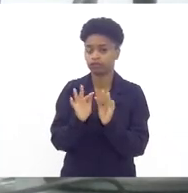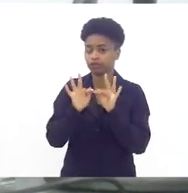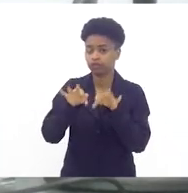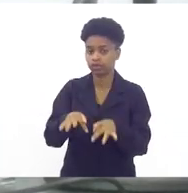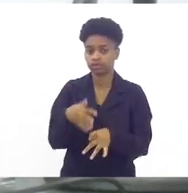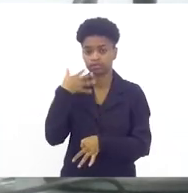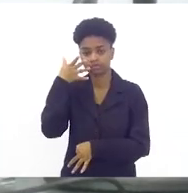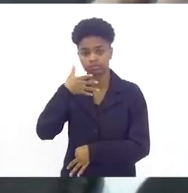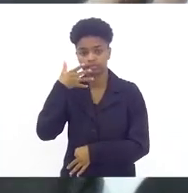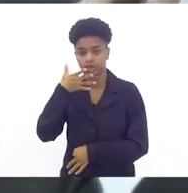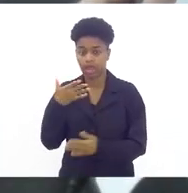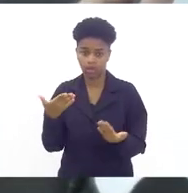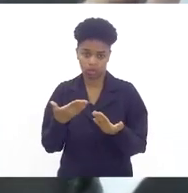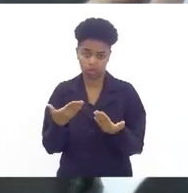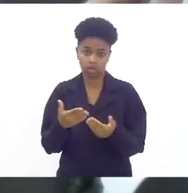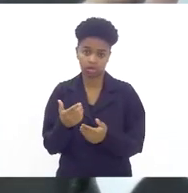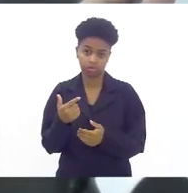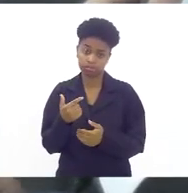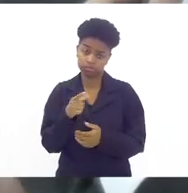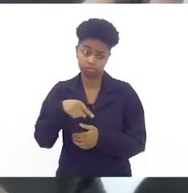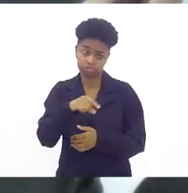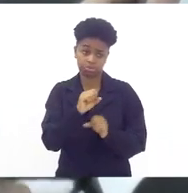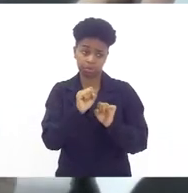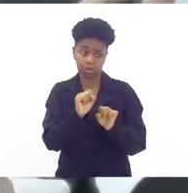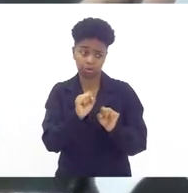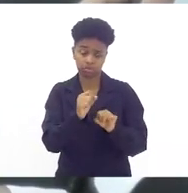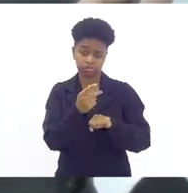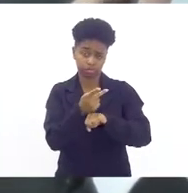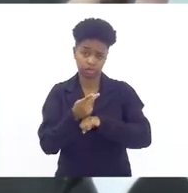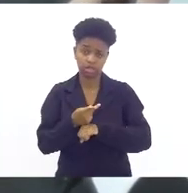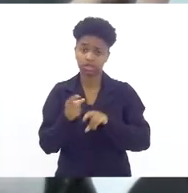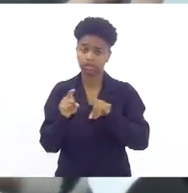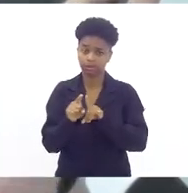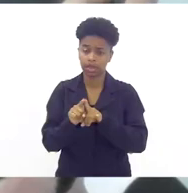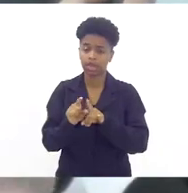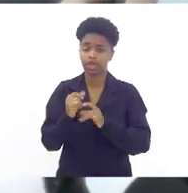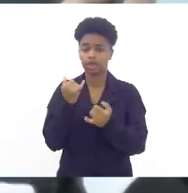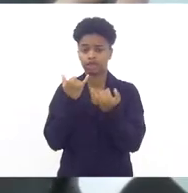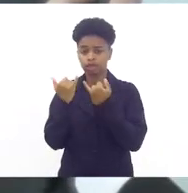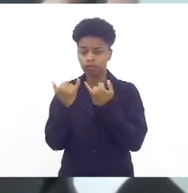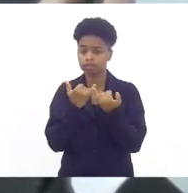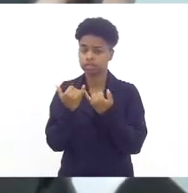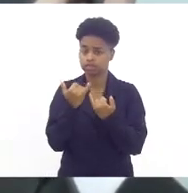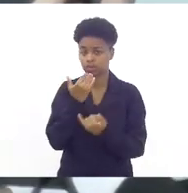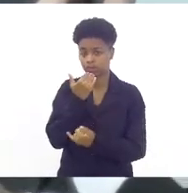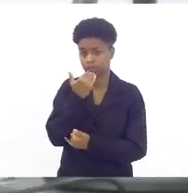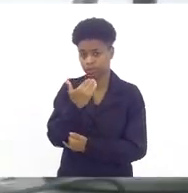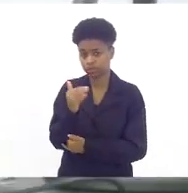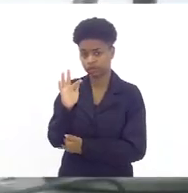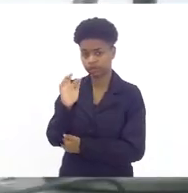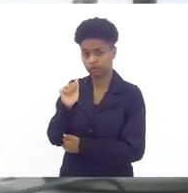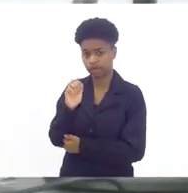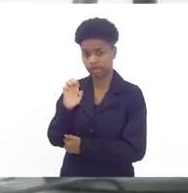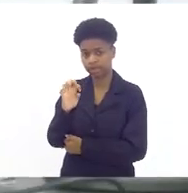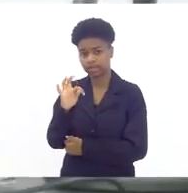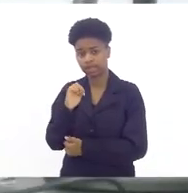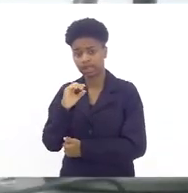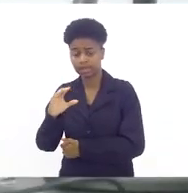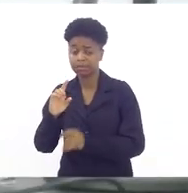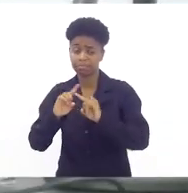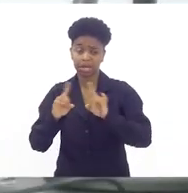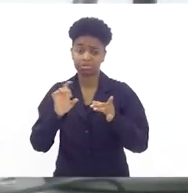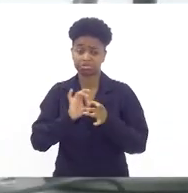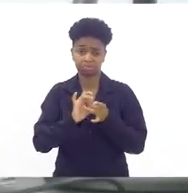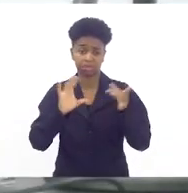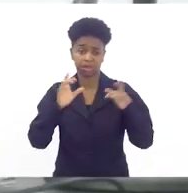Inicial por aqui tô à disposição da comissão esses dados são né foram requisitados na FAETEC mas são públicos que serão remetidos